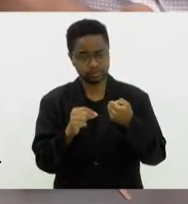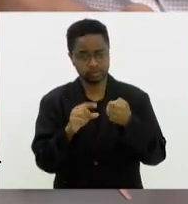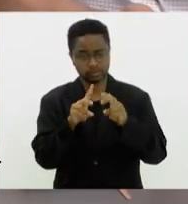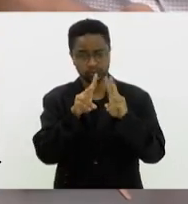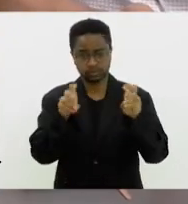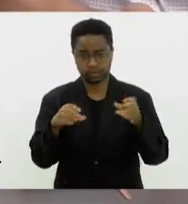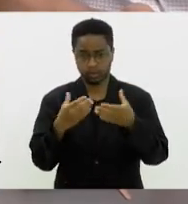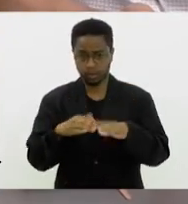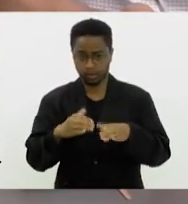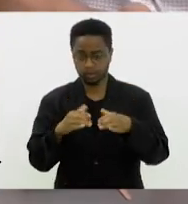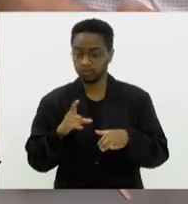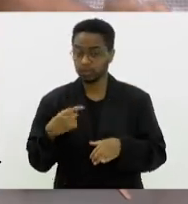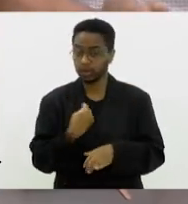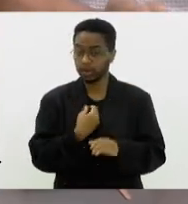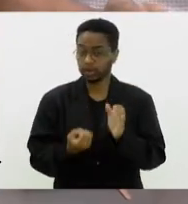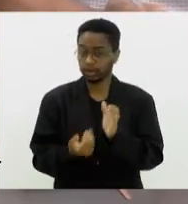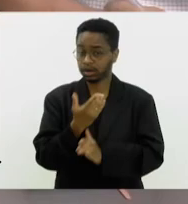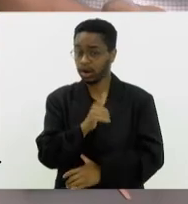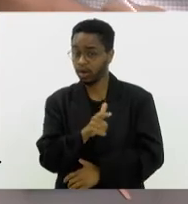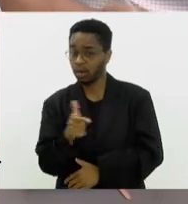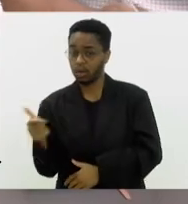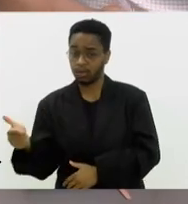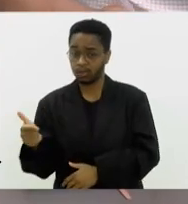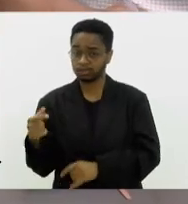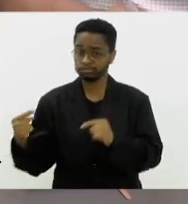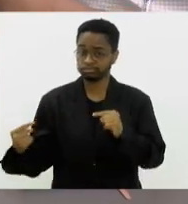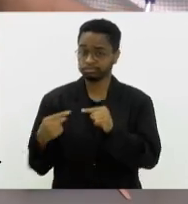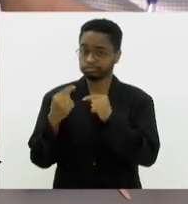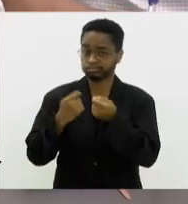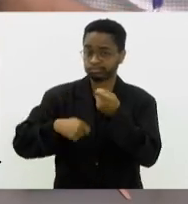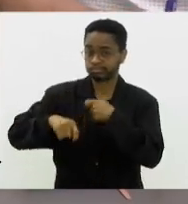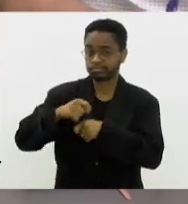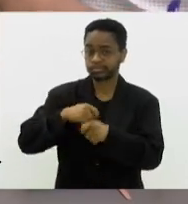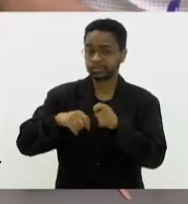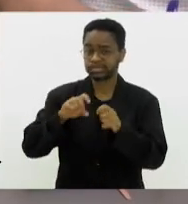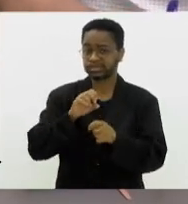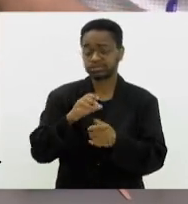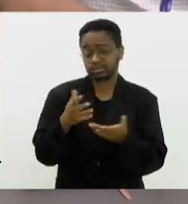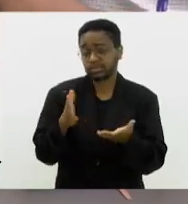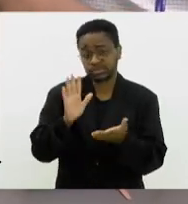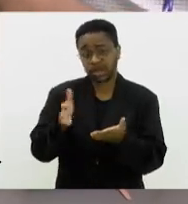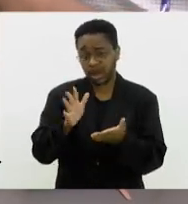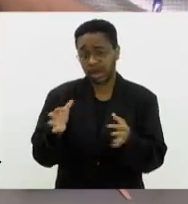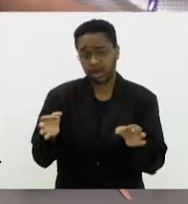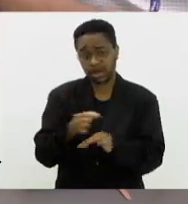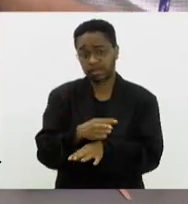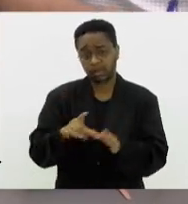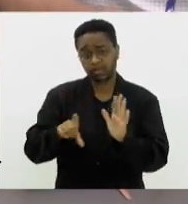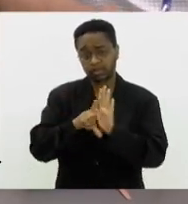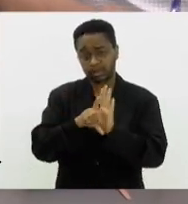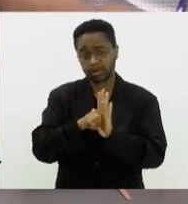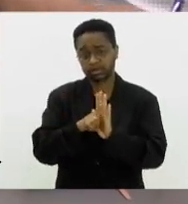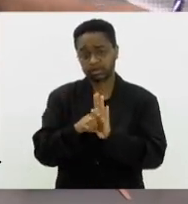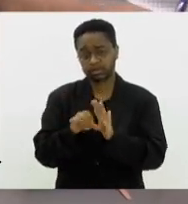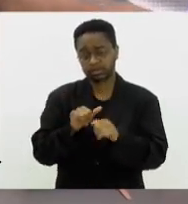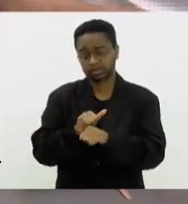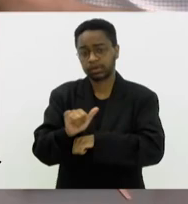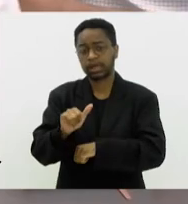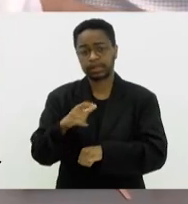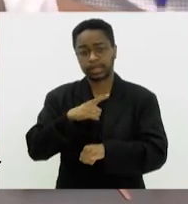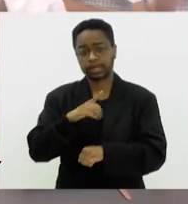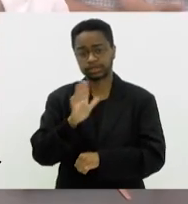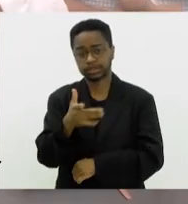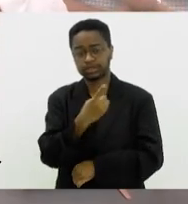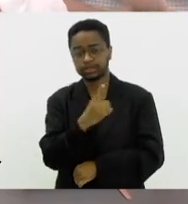vai fazer uma que é multa administrativa no caso de fraude, isso daí já está coberto num dos 100 artigos.